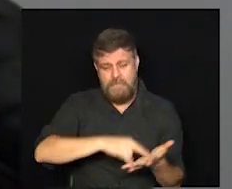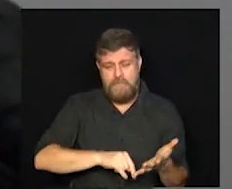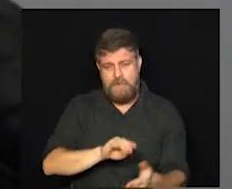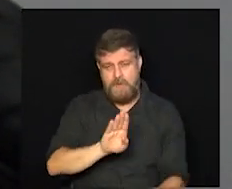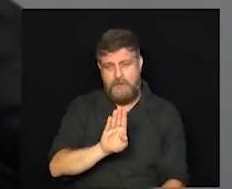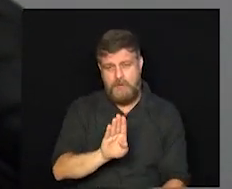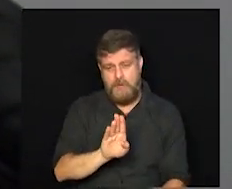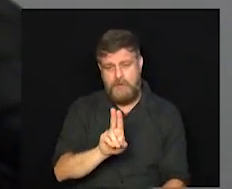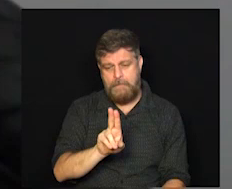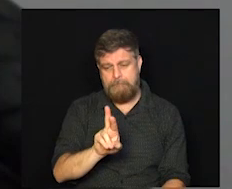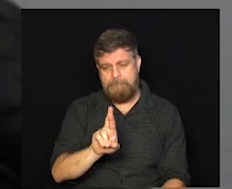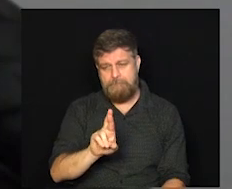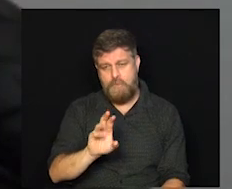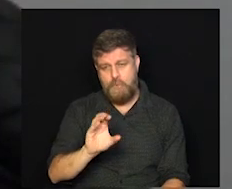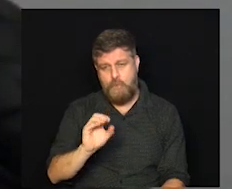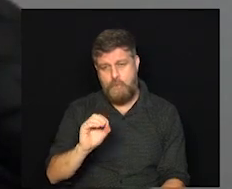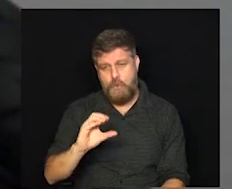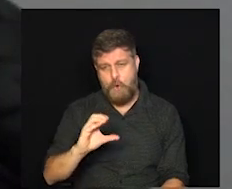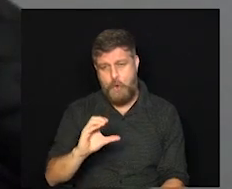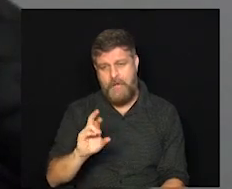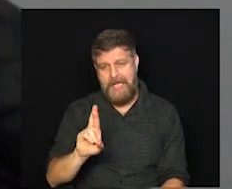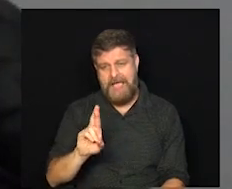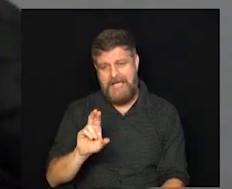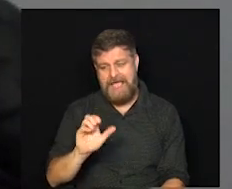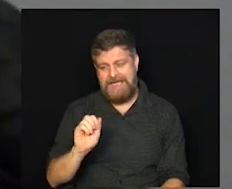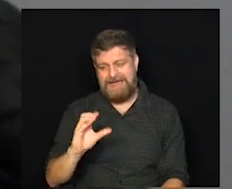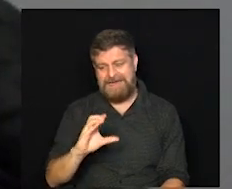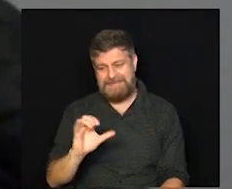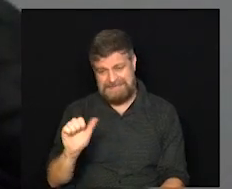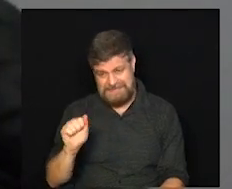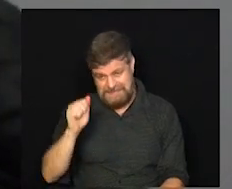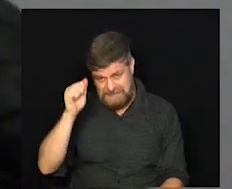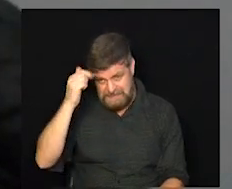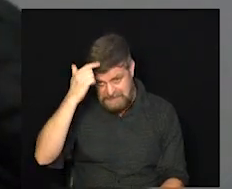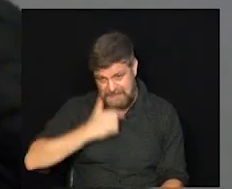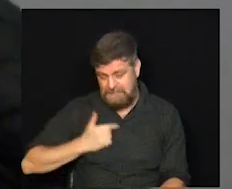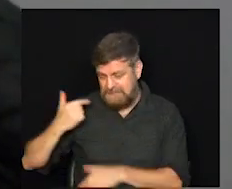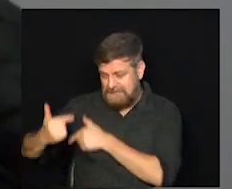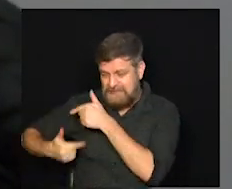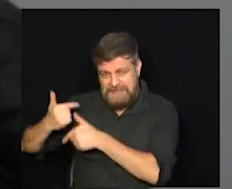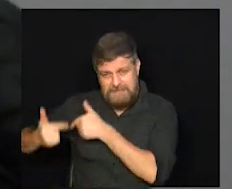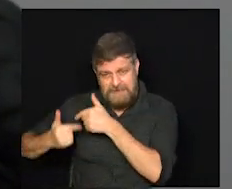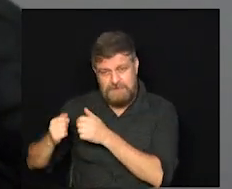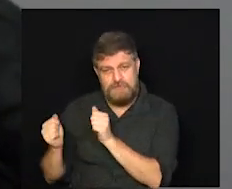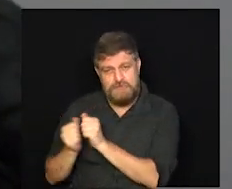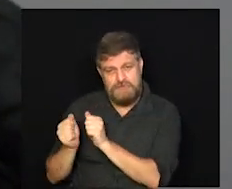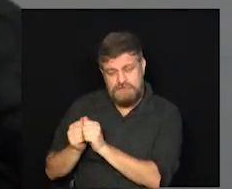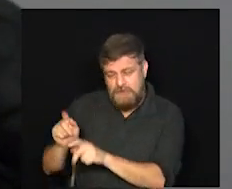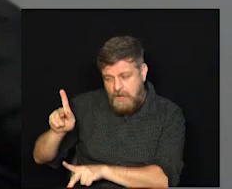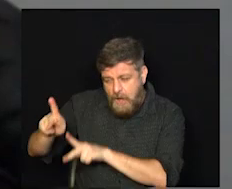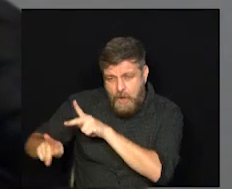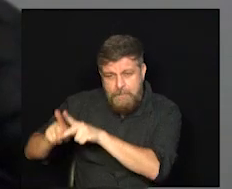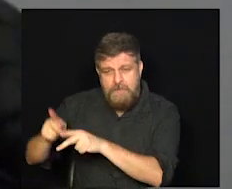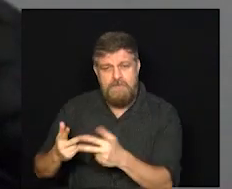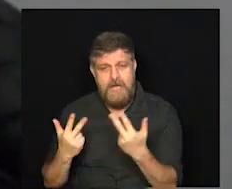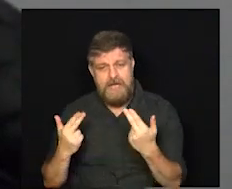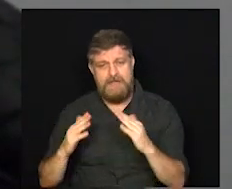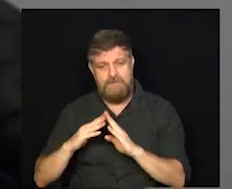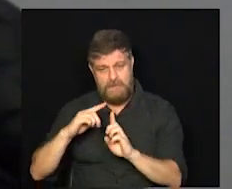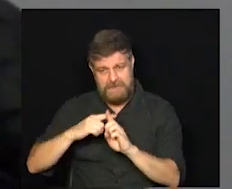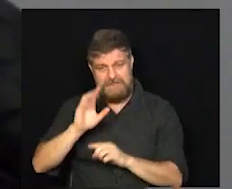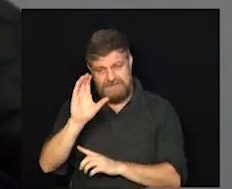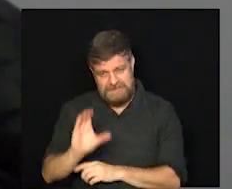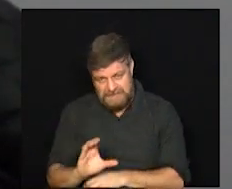está na outra ponta aqui, né, tentando trabalhar assim como a Igreja Católica faz